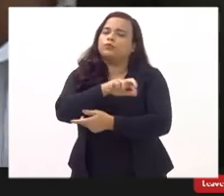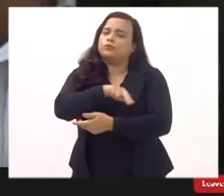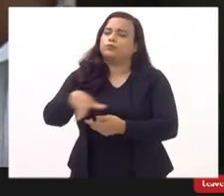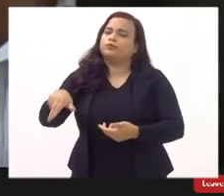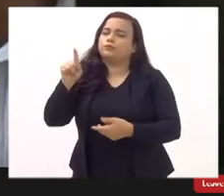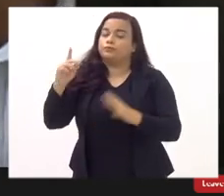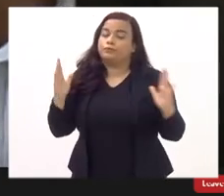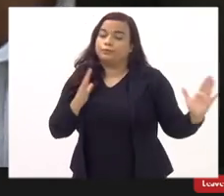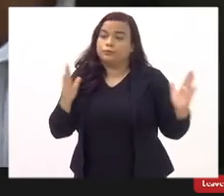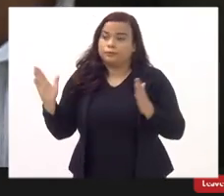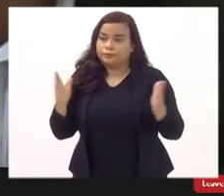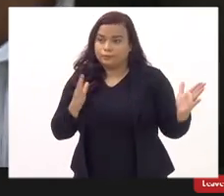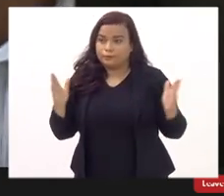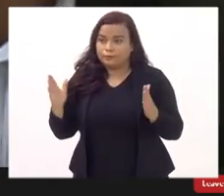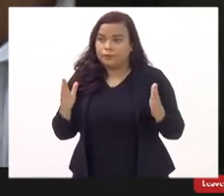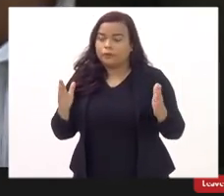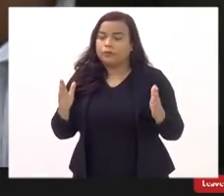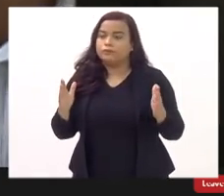prazo,